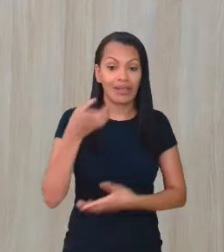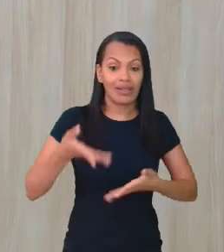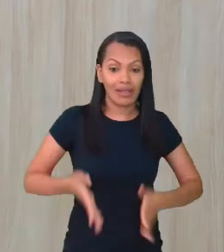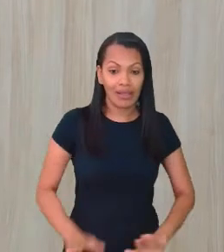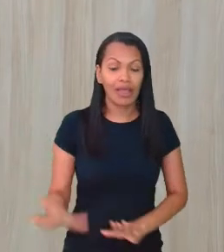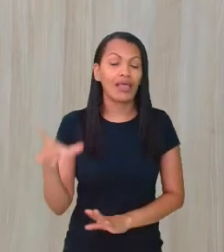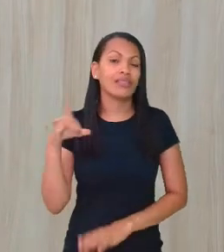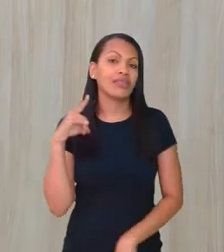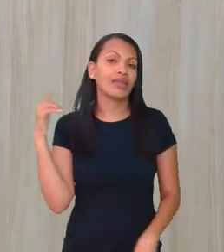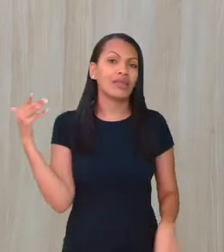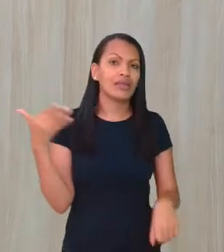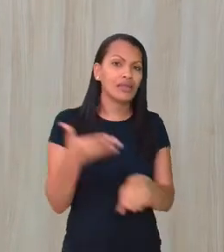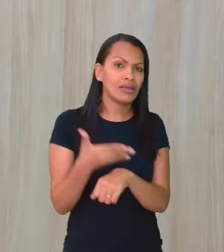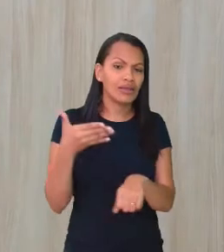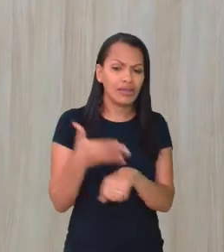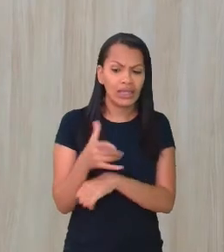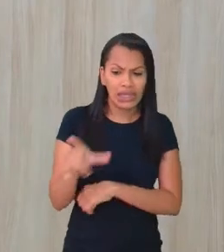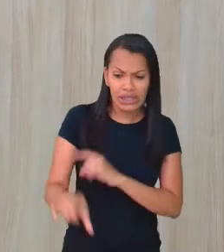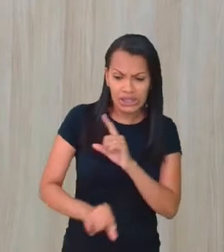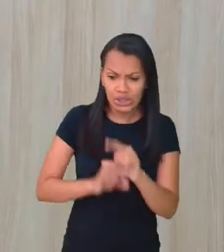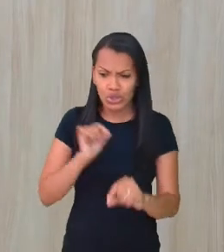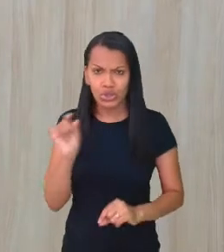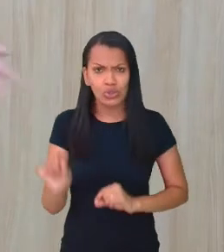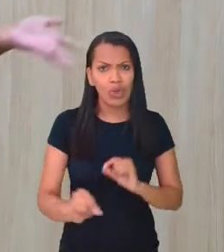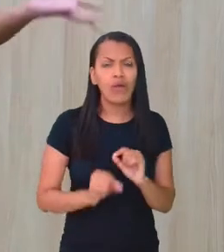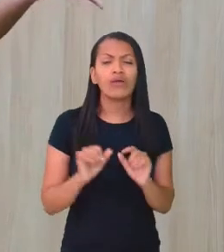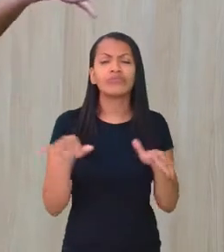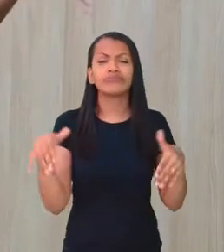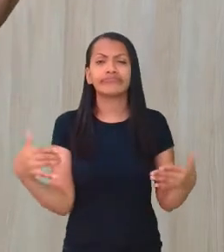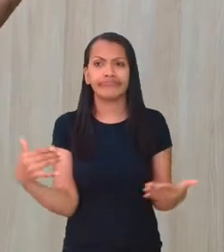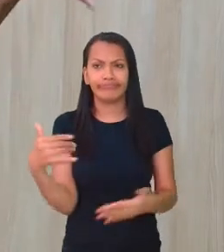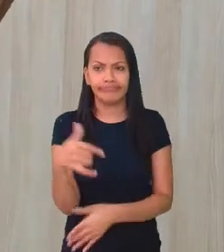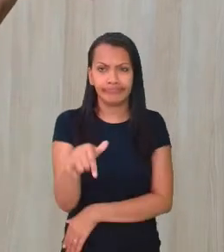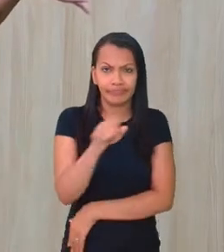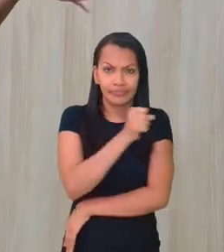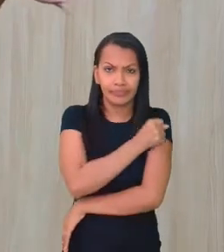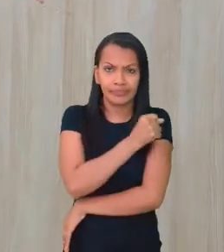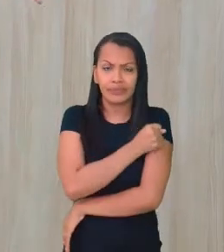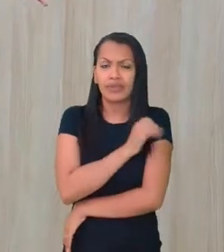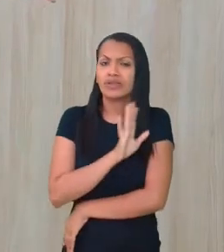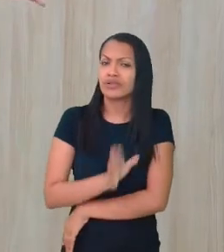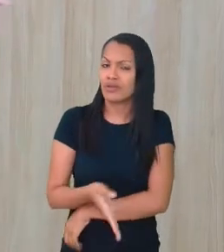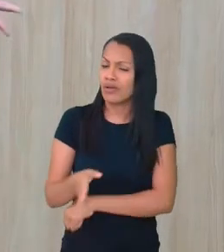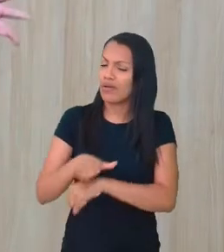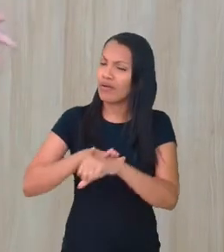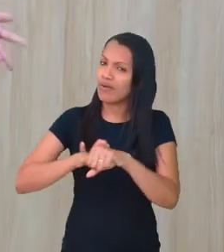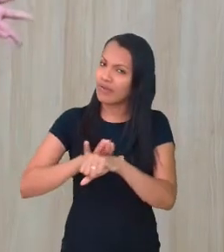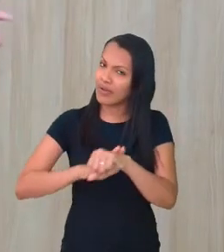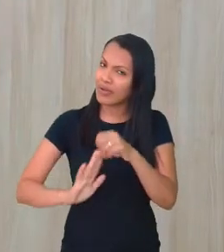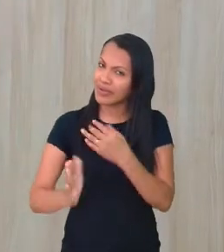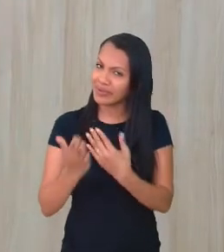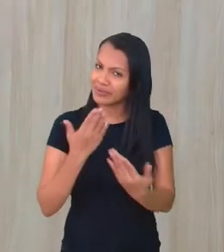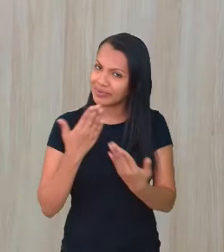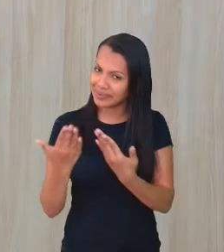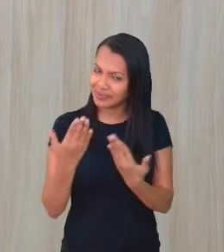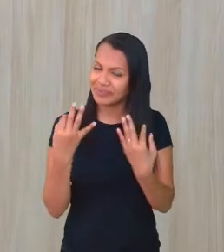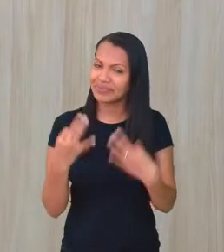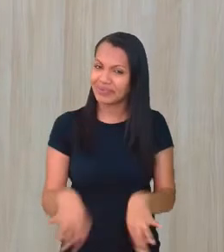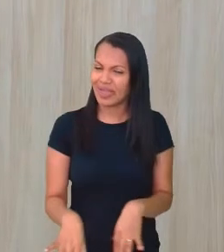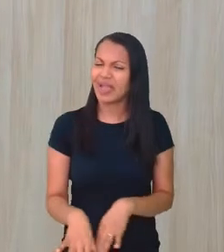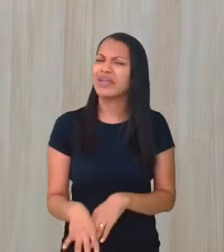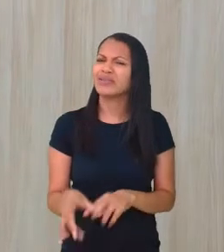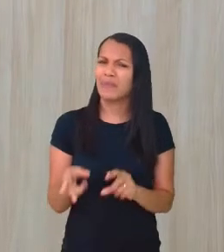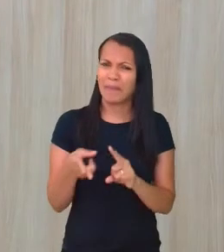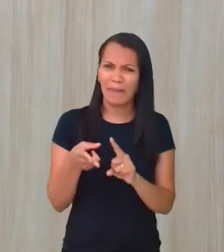ter acesso aqui, escolhe a sua turma lá bem bonitinha e o resto é só conversar com a gente, né, professora Adriana? Não tem mistério não, tá certo? Tem